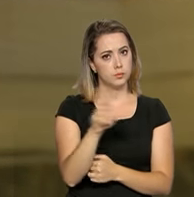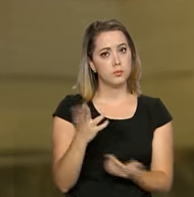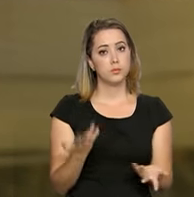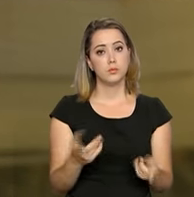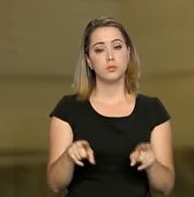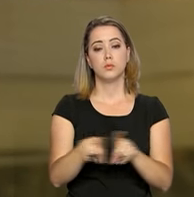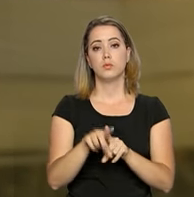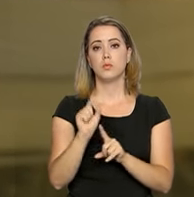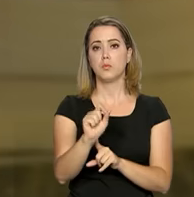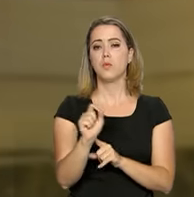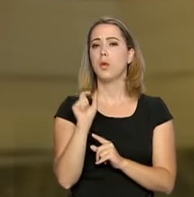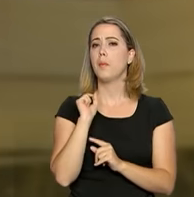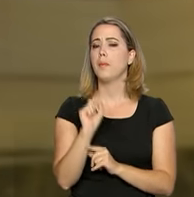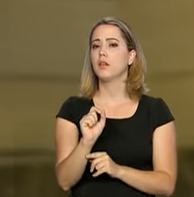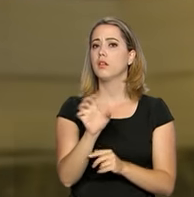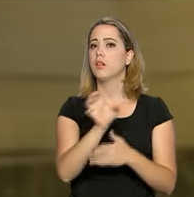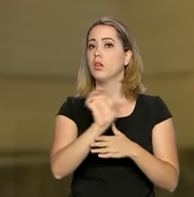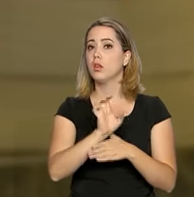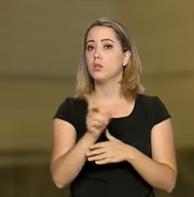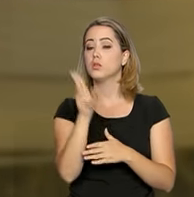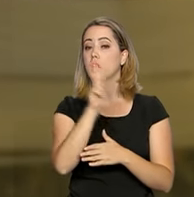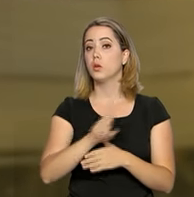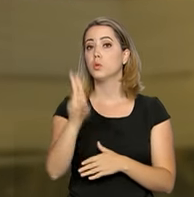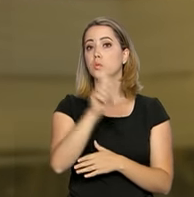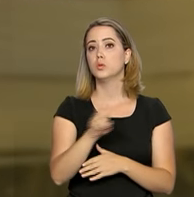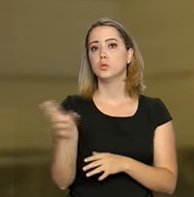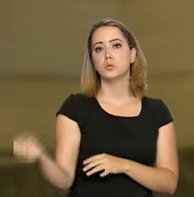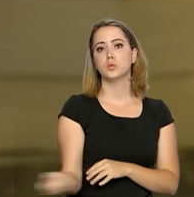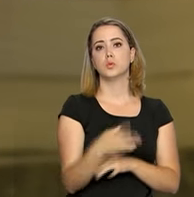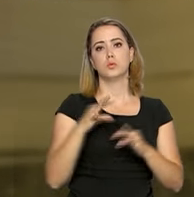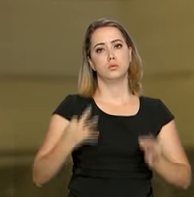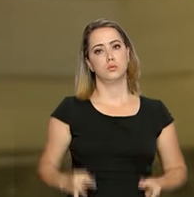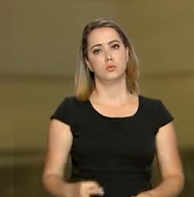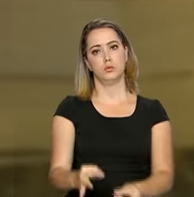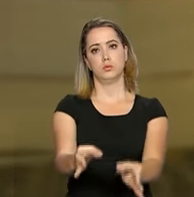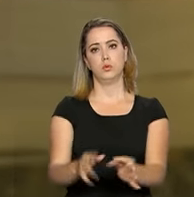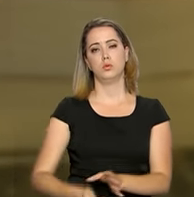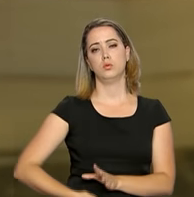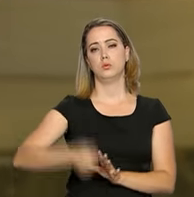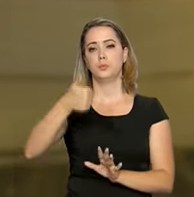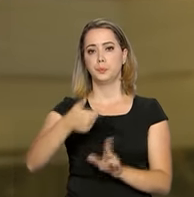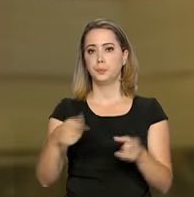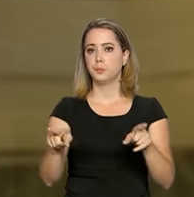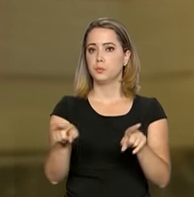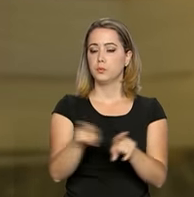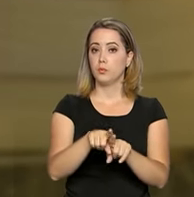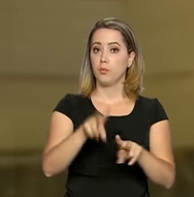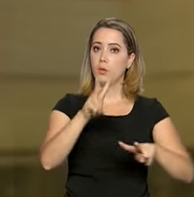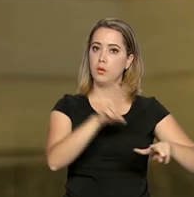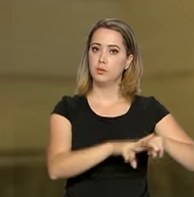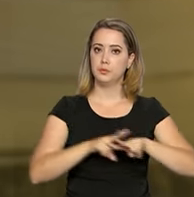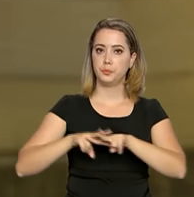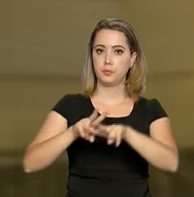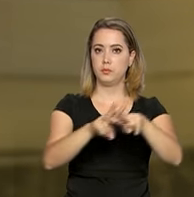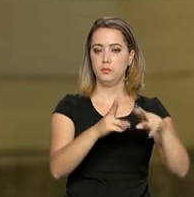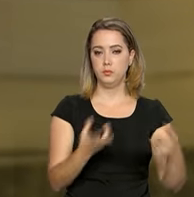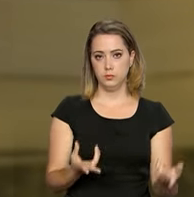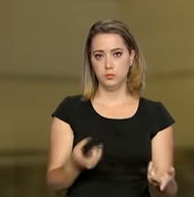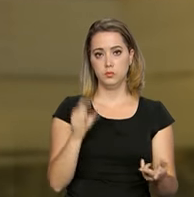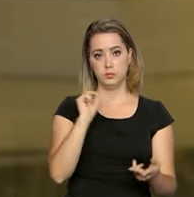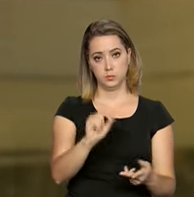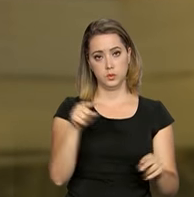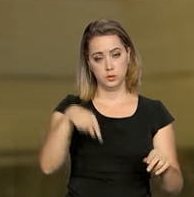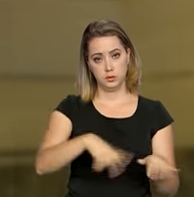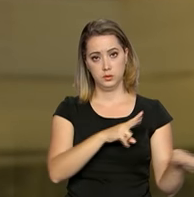mil para que o estado utilize na modernização e aperfeiçoamento do seu sistema prisional o que